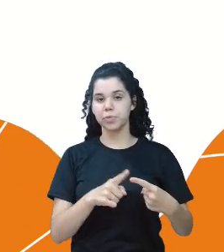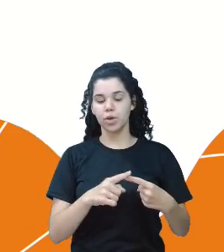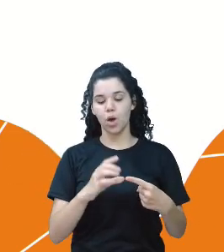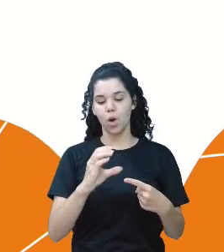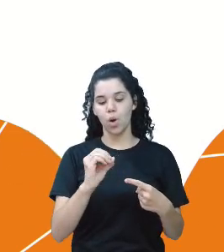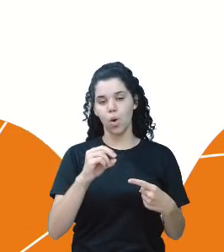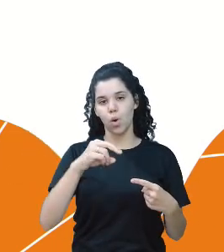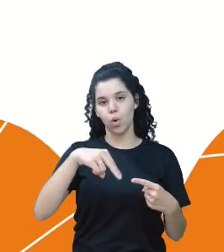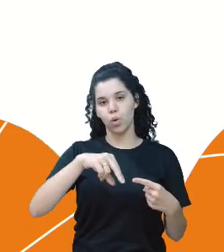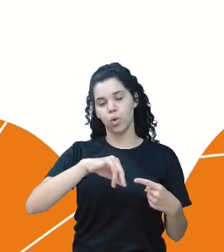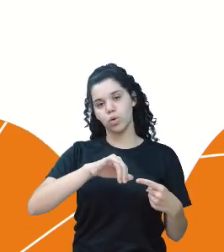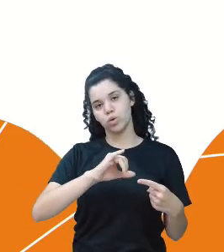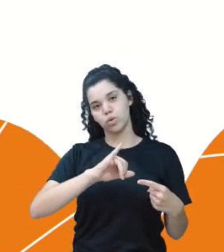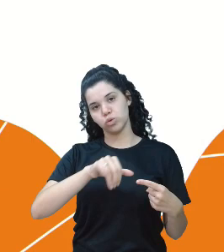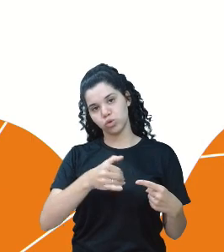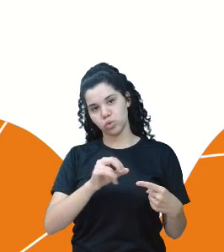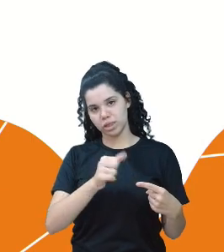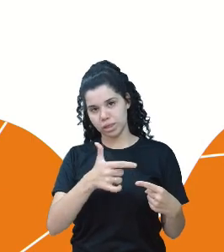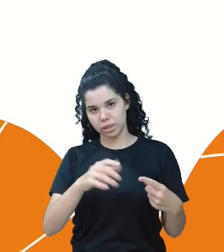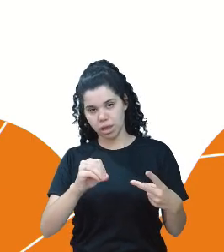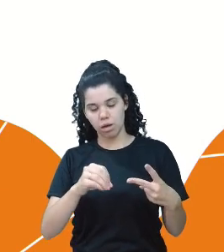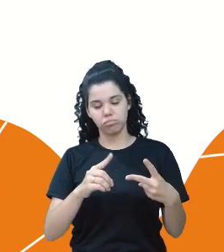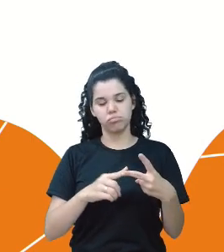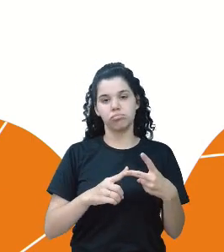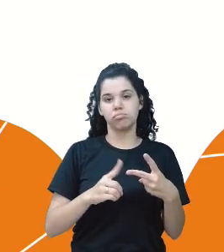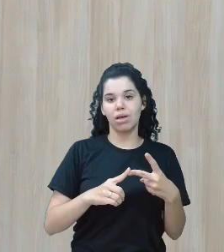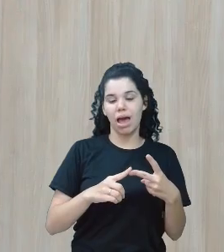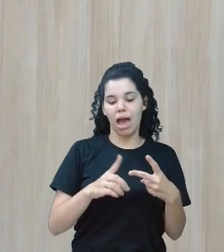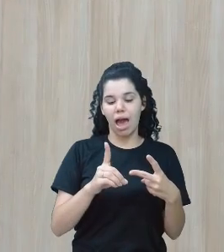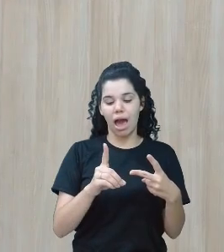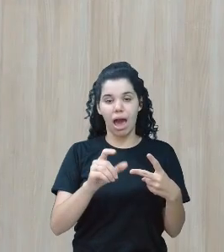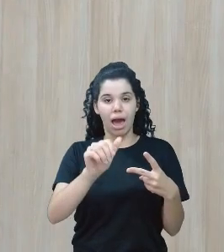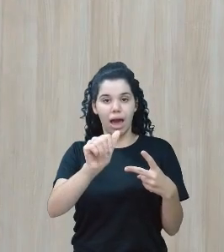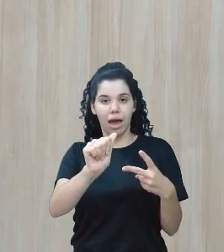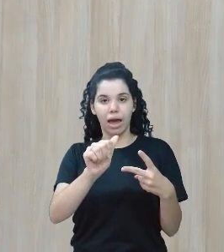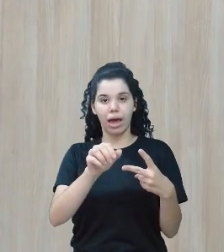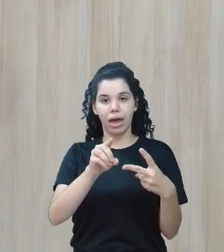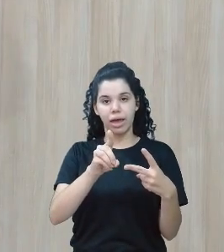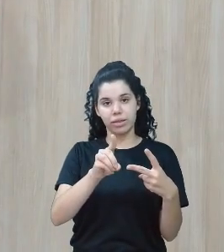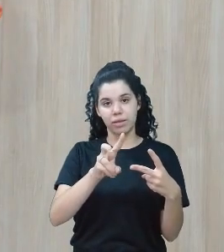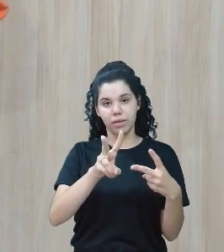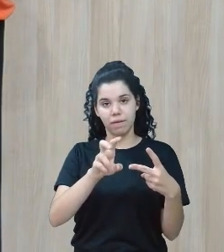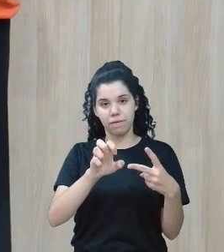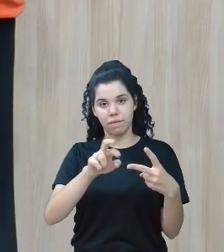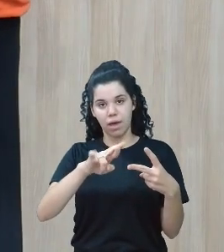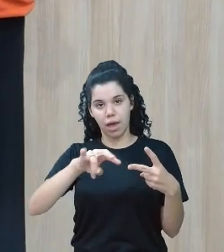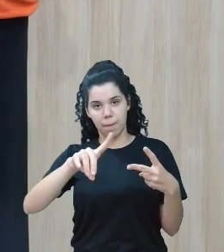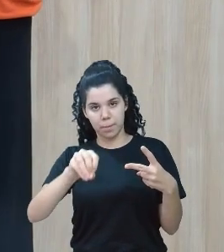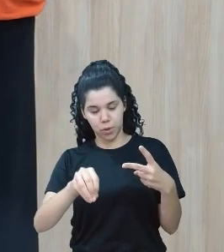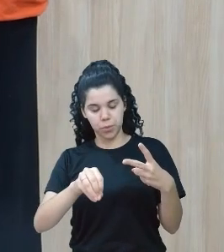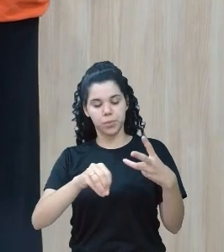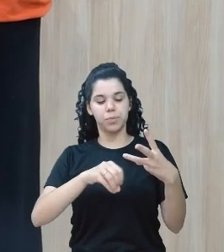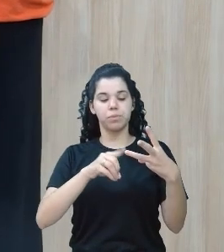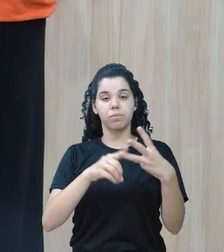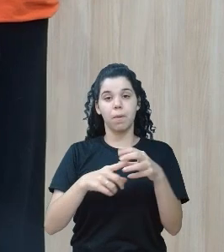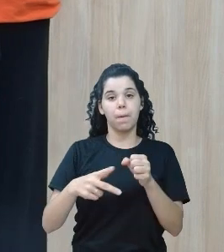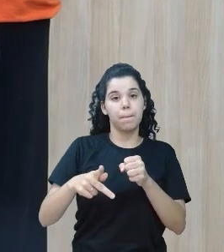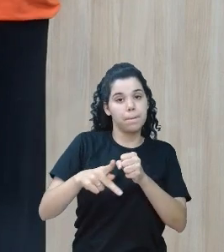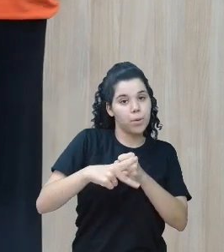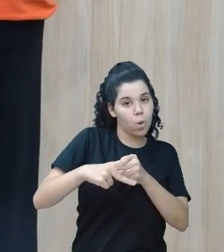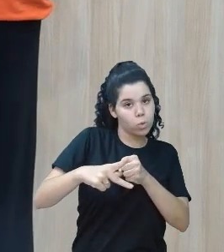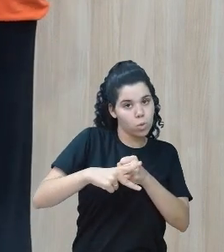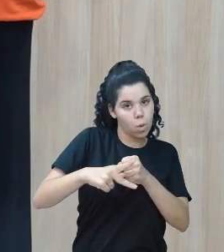conjunções, advérbios, pronomes. E vocês precisam lembrar das classes gramaticais,